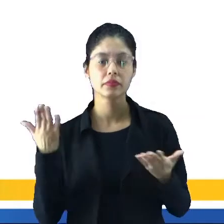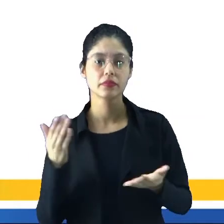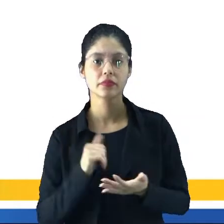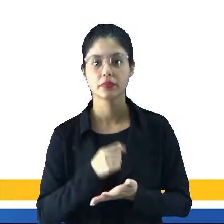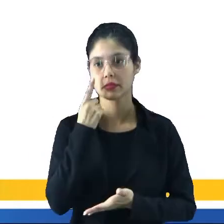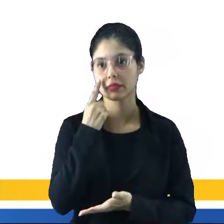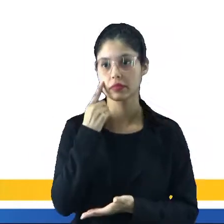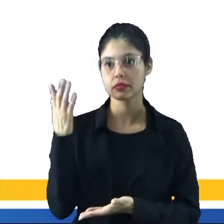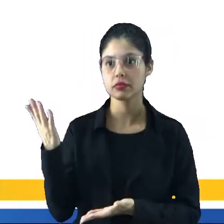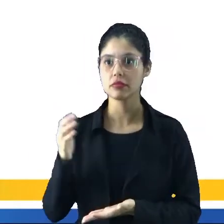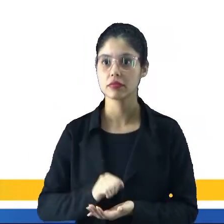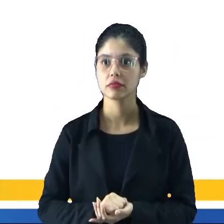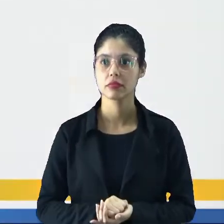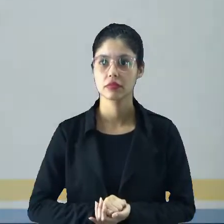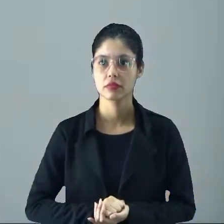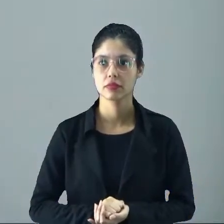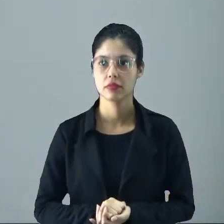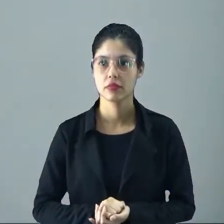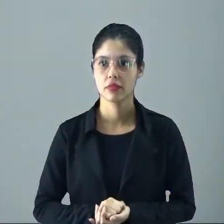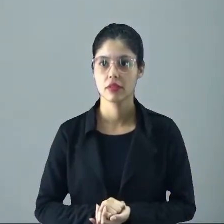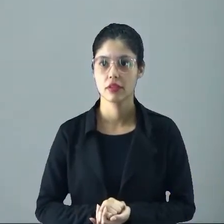Então, olha só.